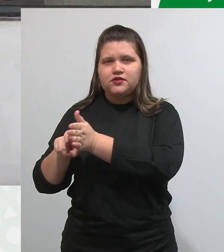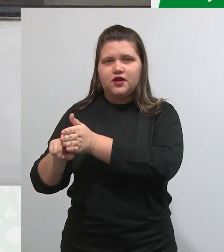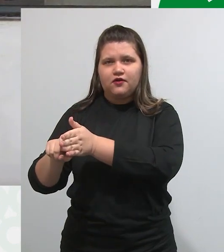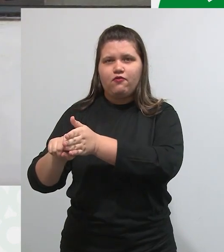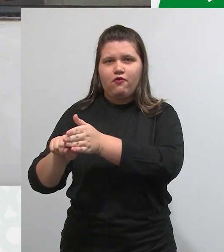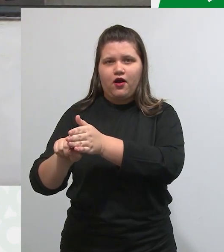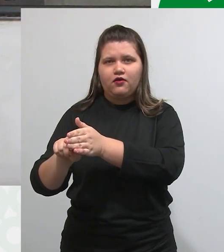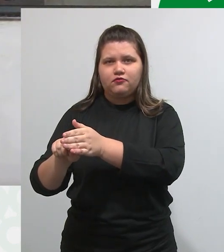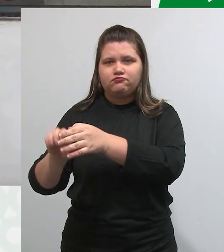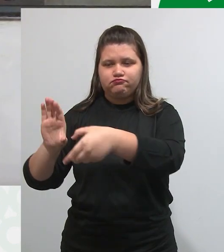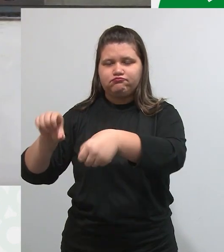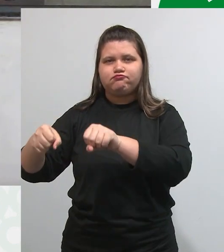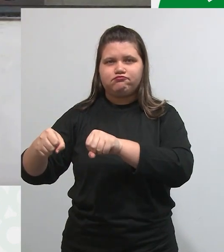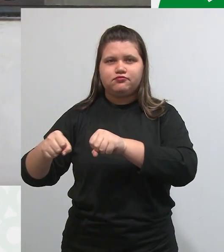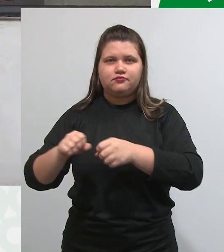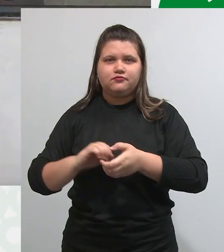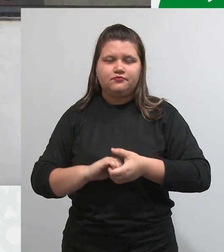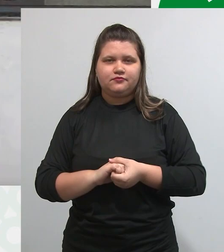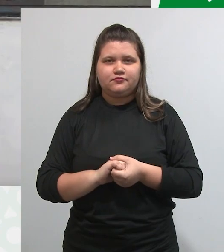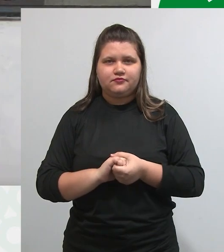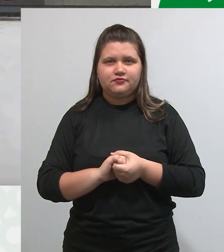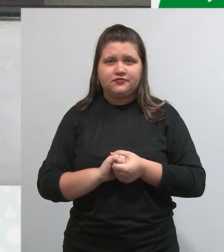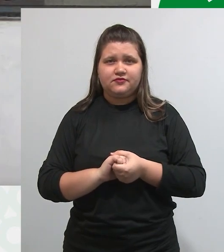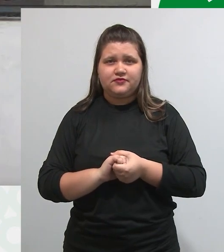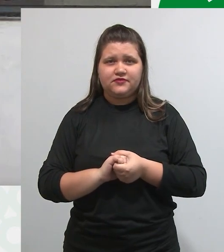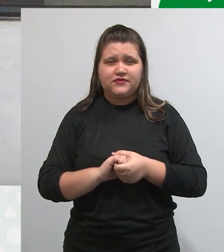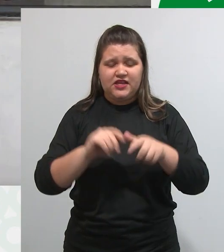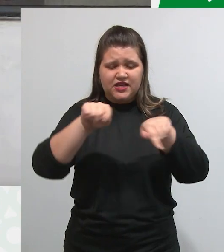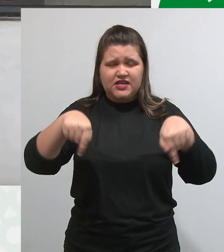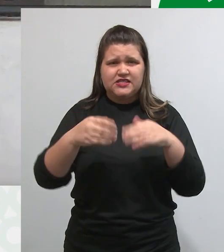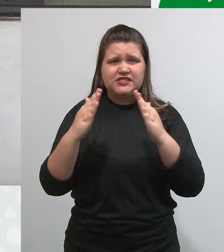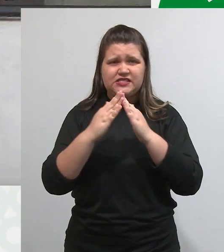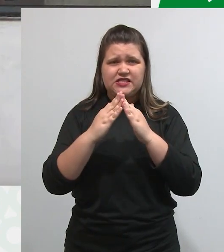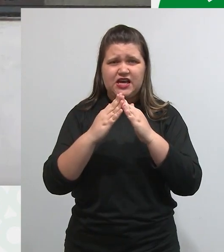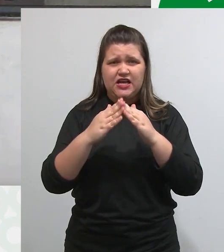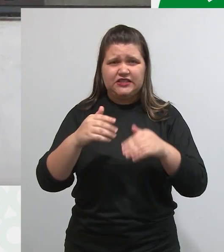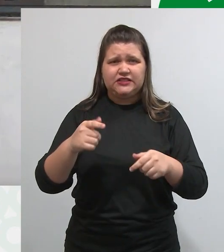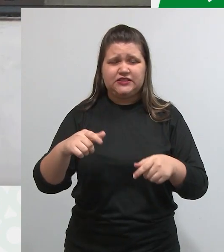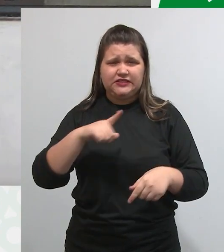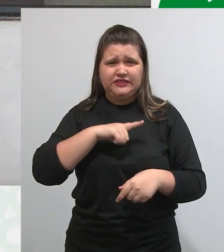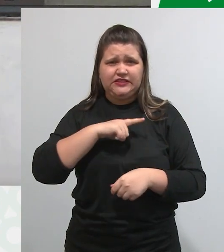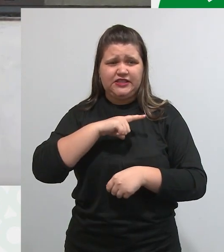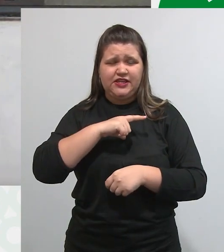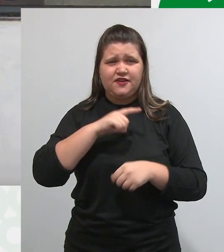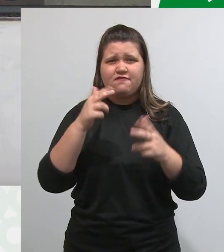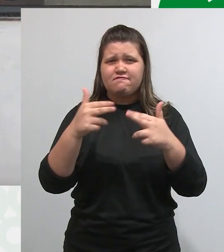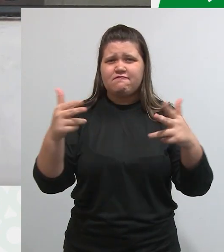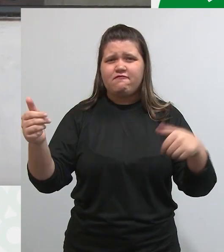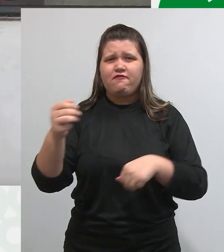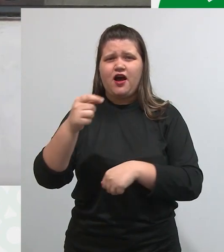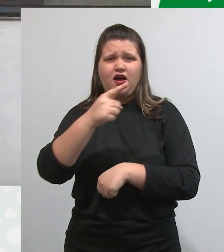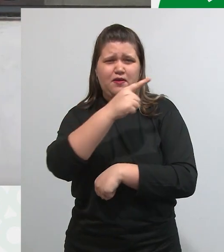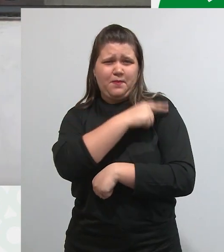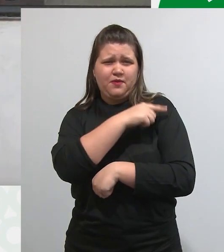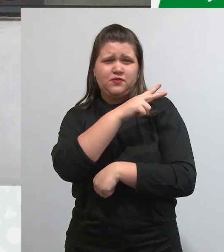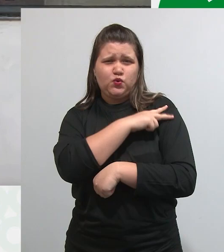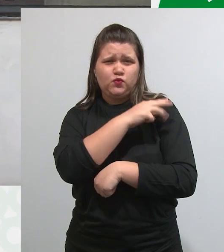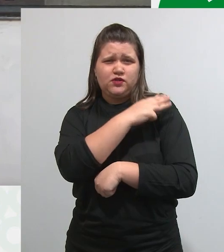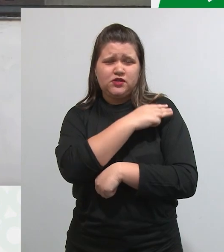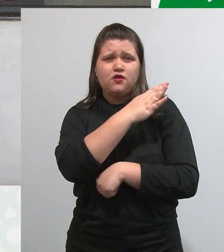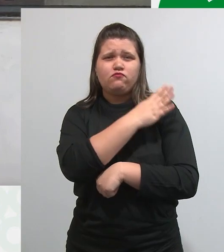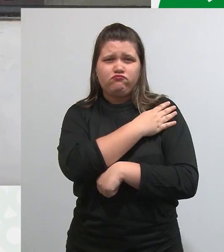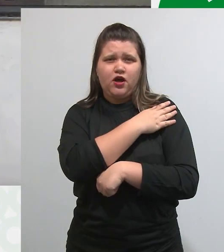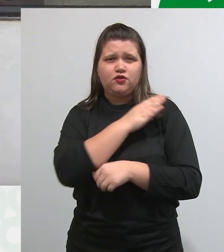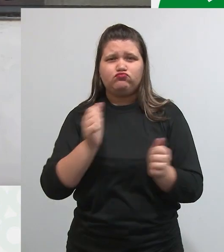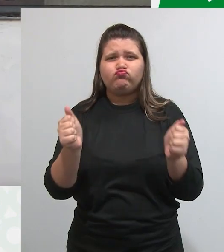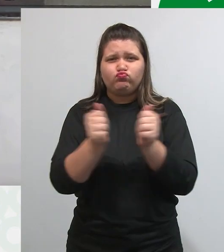sala multisseriada. E na minha sala tinha um menino, era 1º e 2º ano junto, 3º e 4º. E tinha